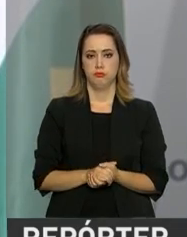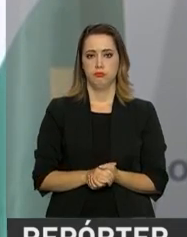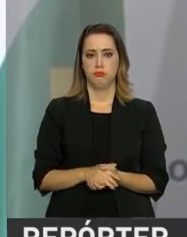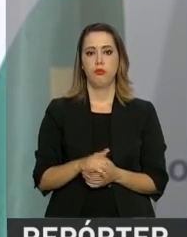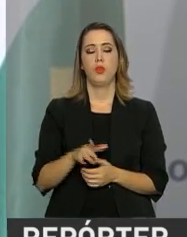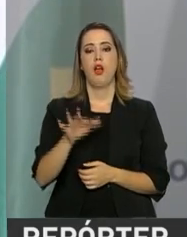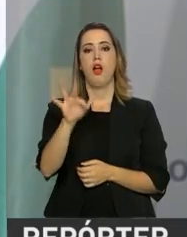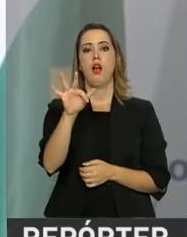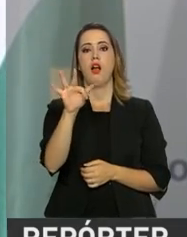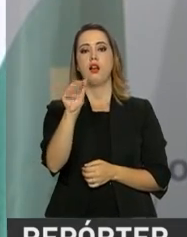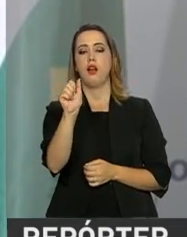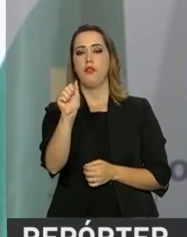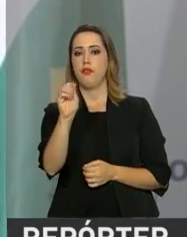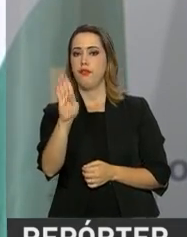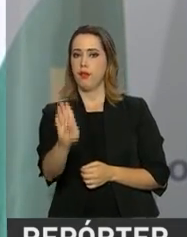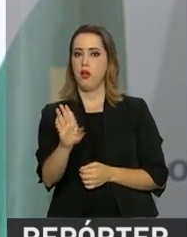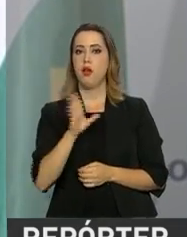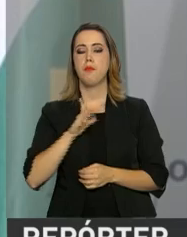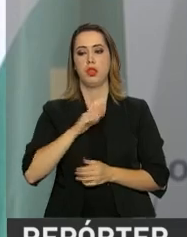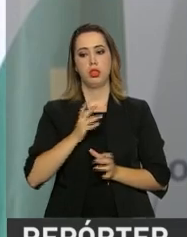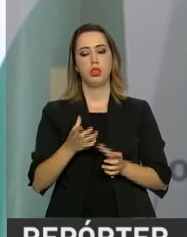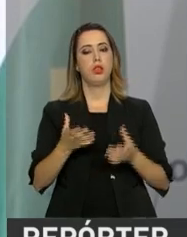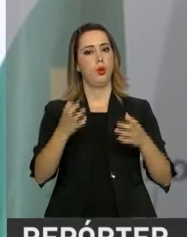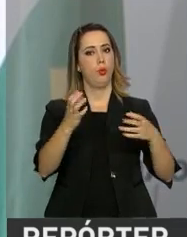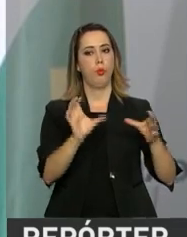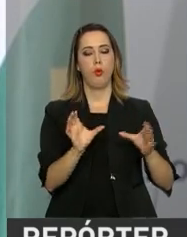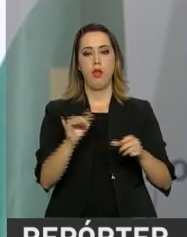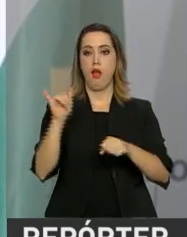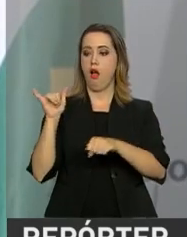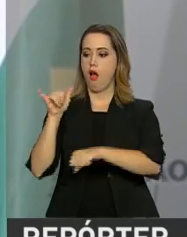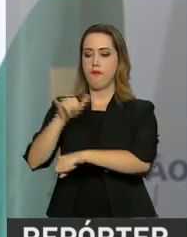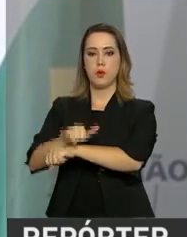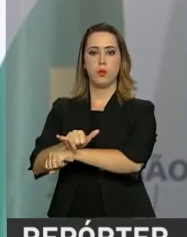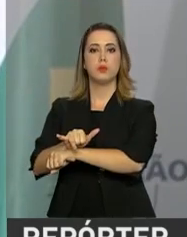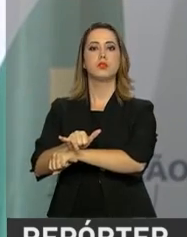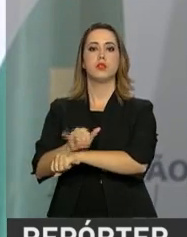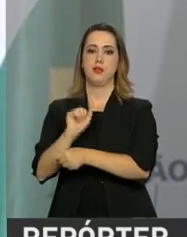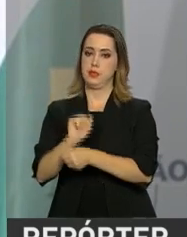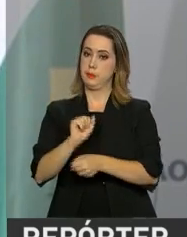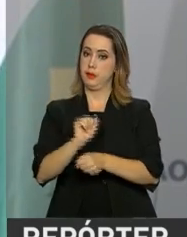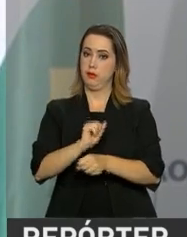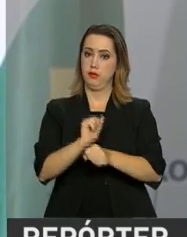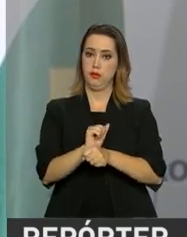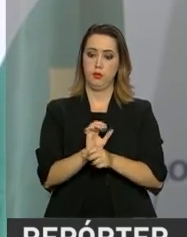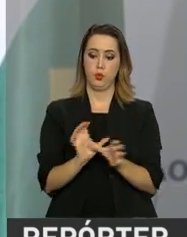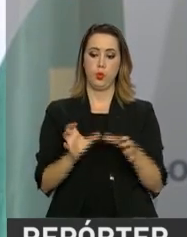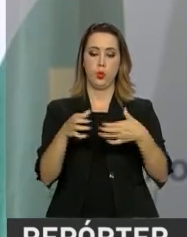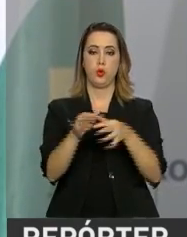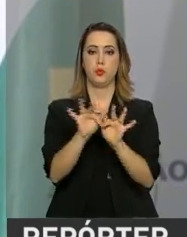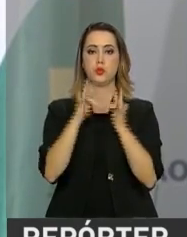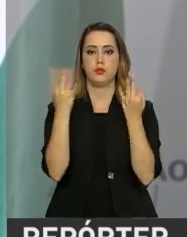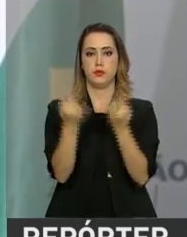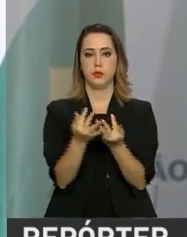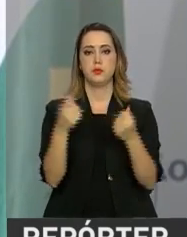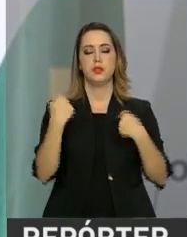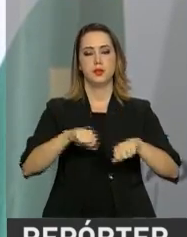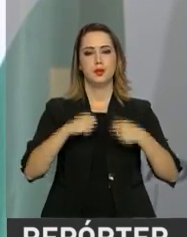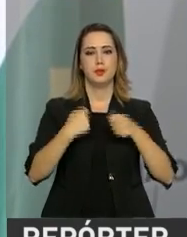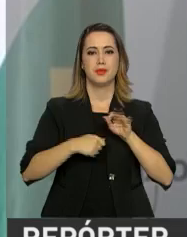aeronáutica Colocou à disposição aviões para levar familiares evidentemente é preciso também